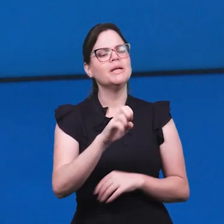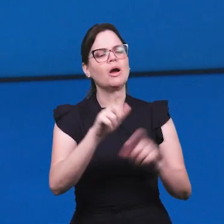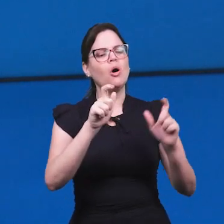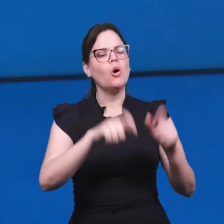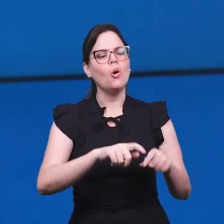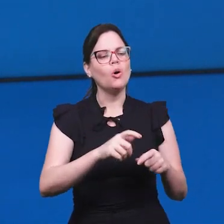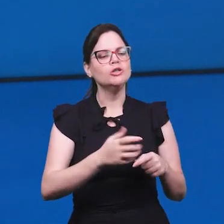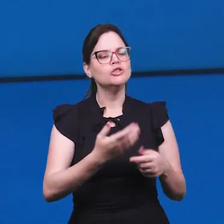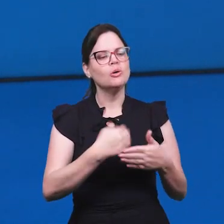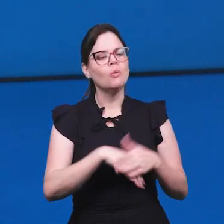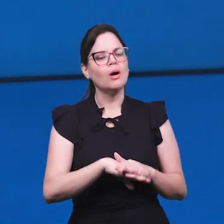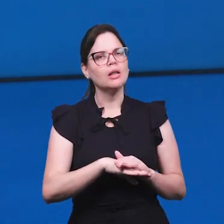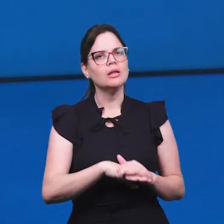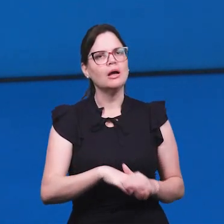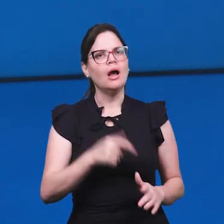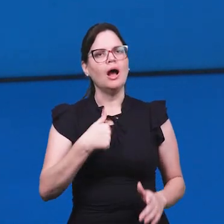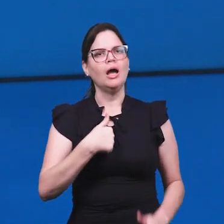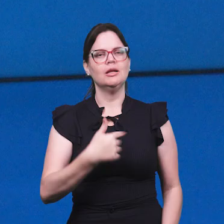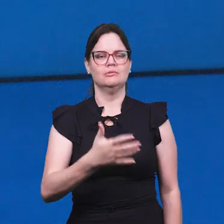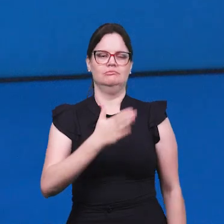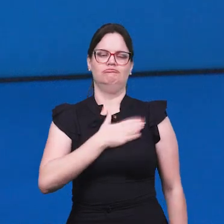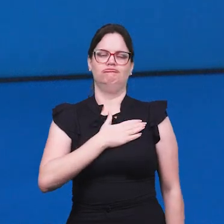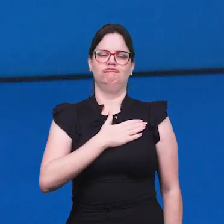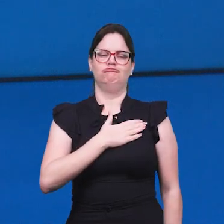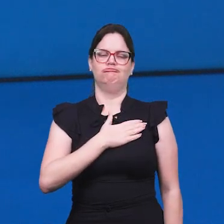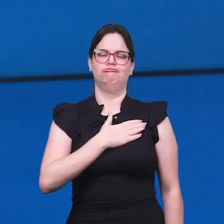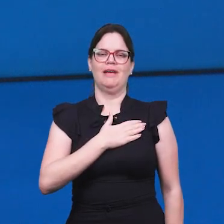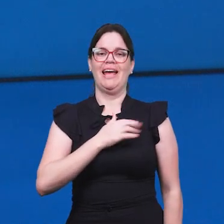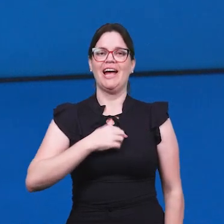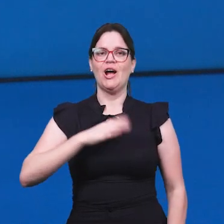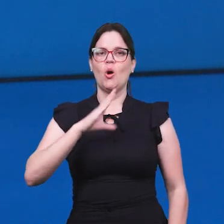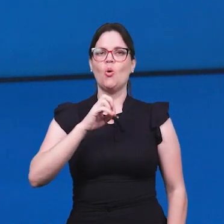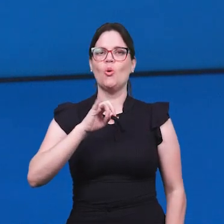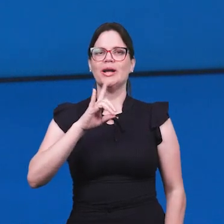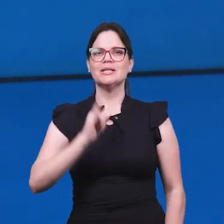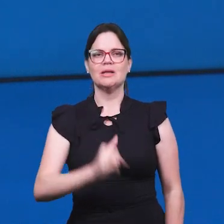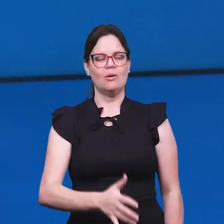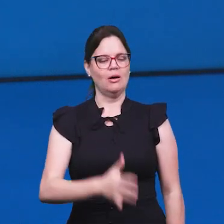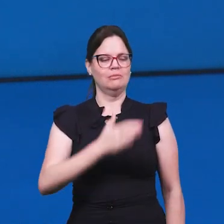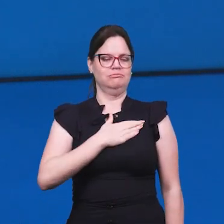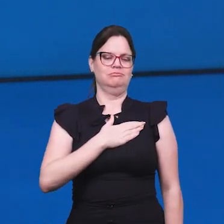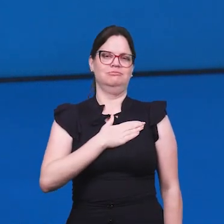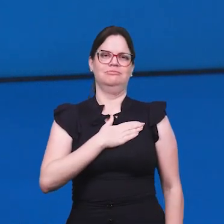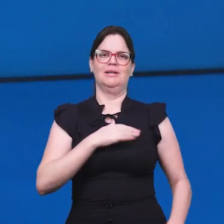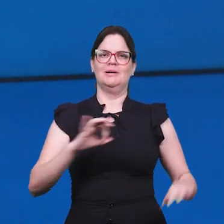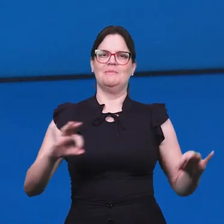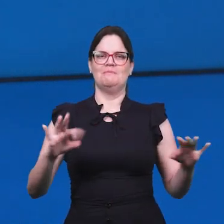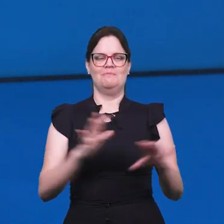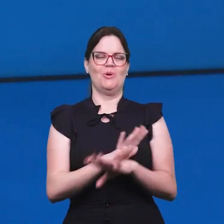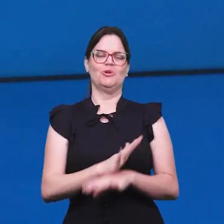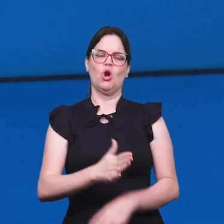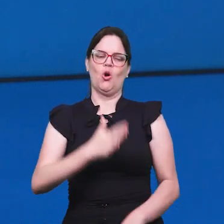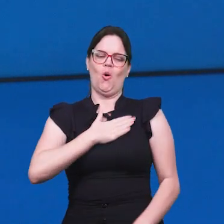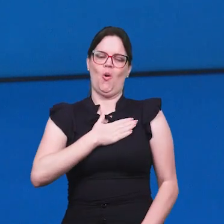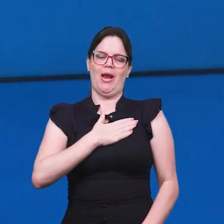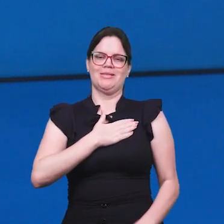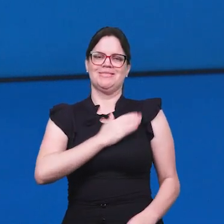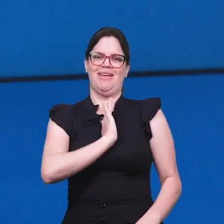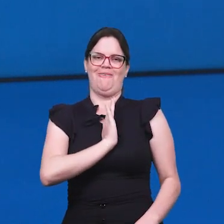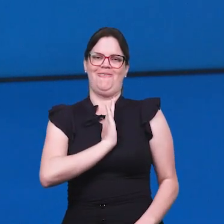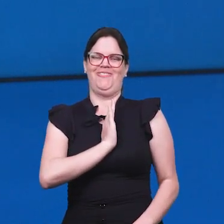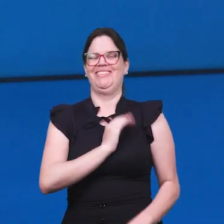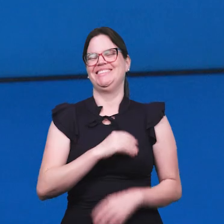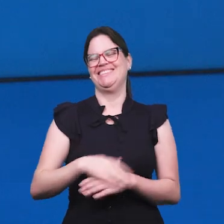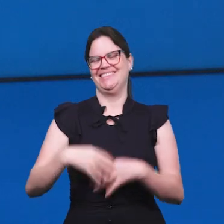onde devemos guardar a palavra de Deus? No Corá? Ele imediatamente pôs a mãozinha e disse, e completou ali a palavra